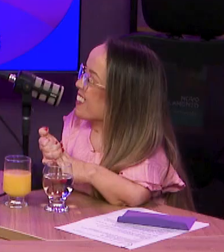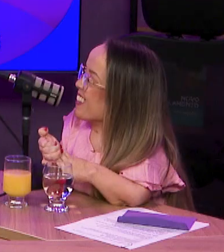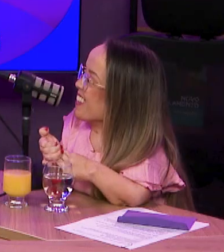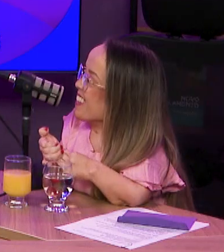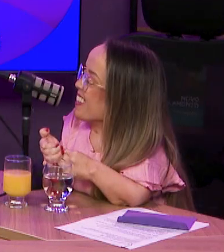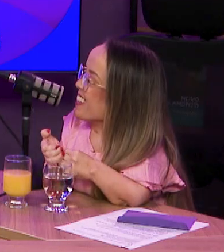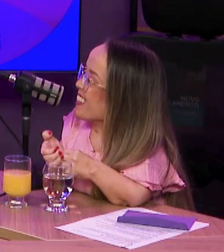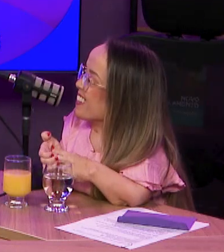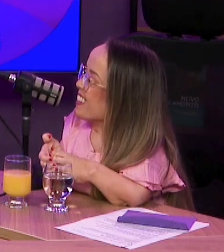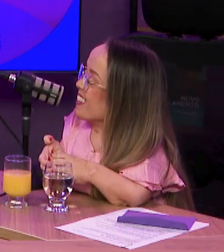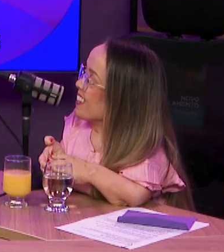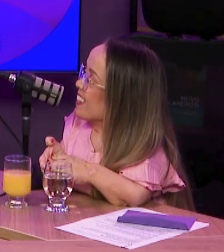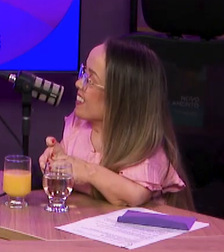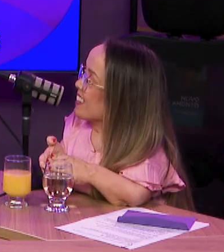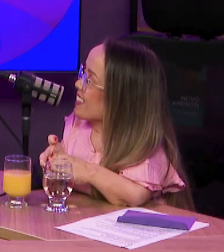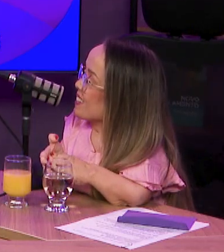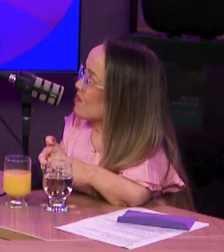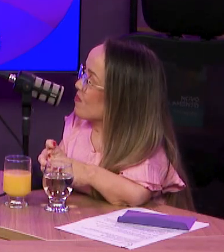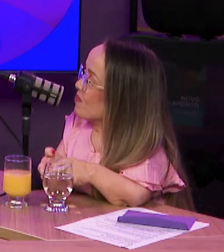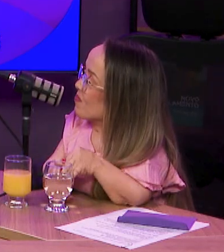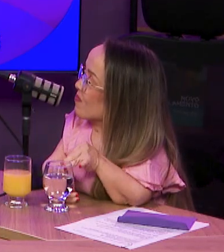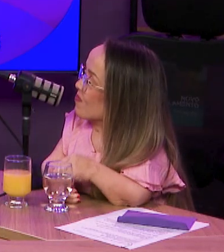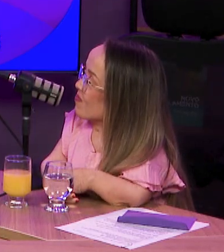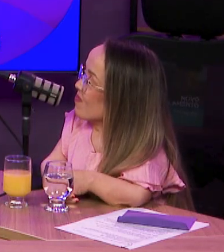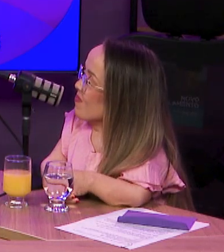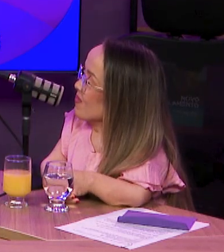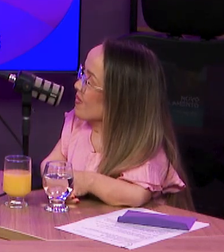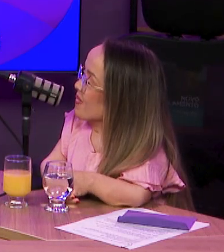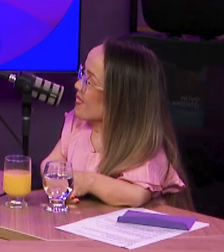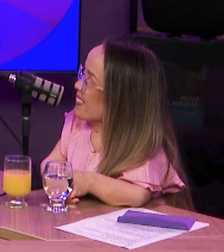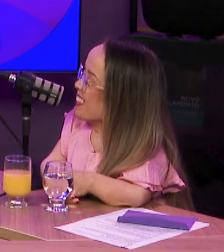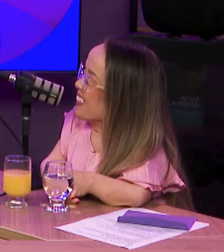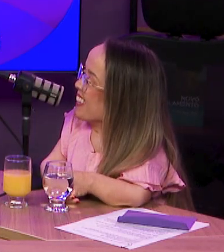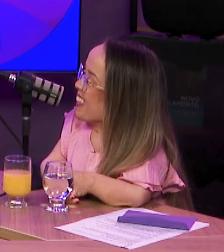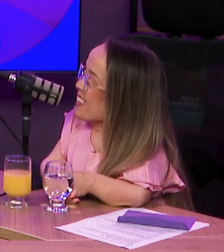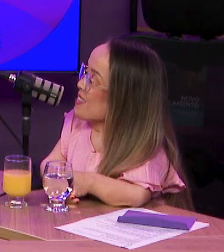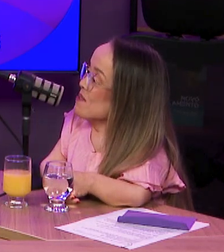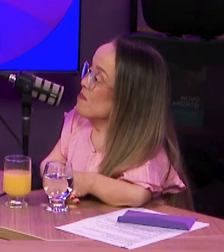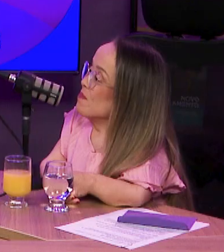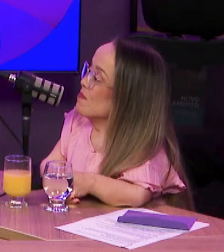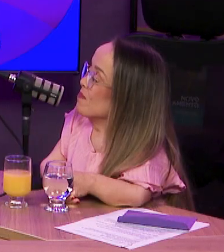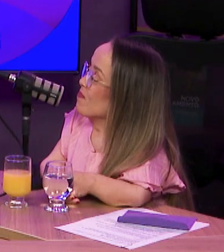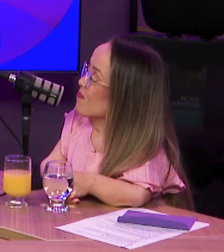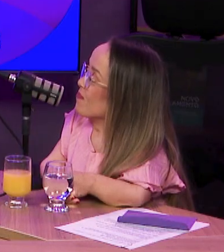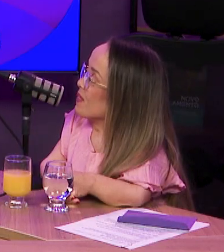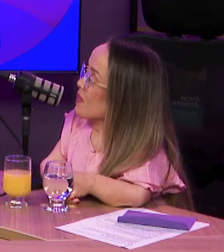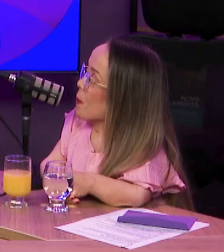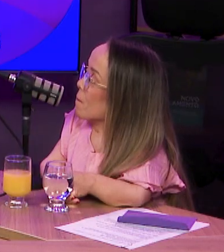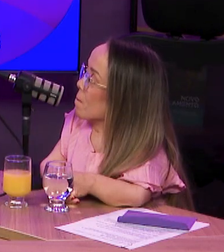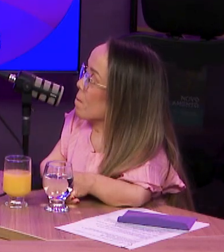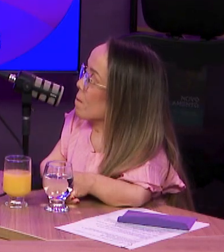Certíssimo, Livinha. É exatamente isso que você falou, sem tirar nem pôr nada. Mas é